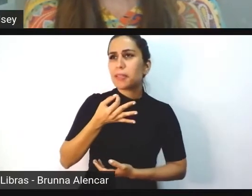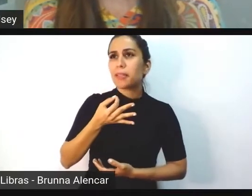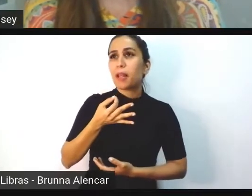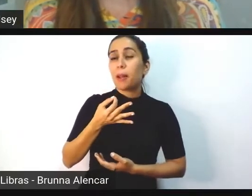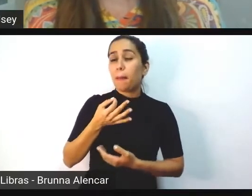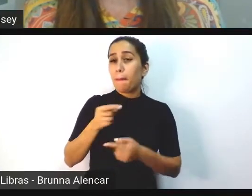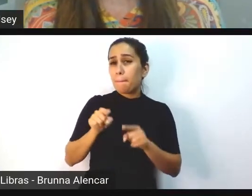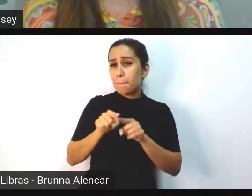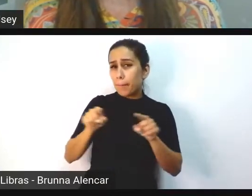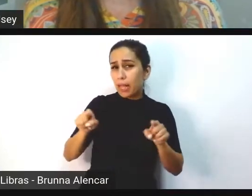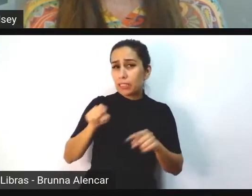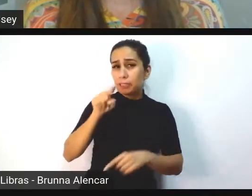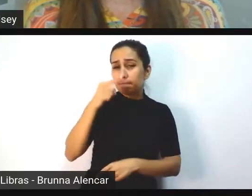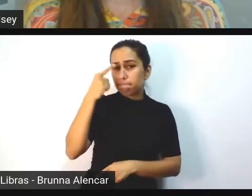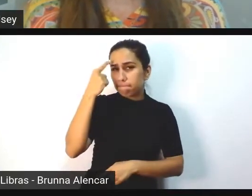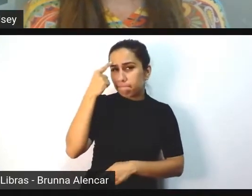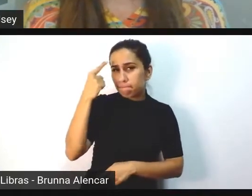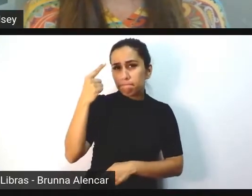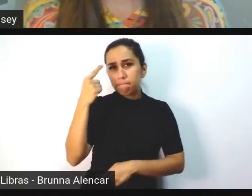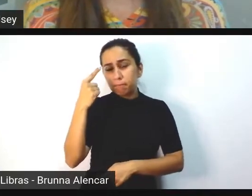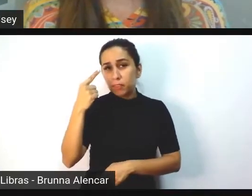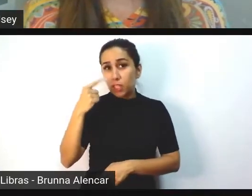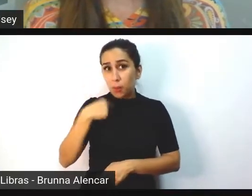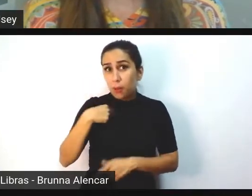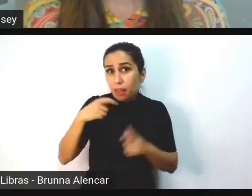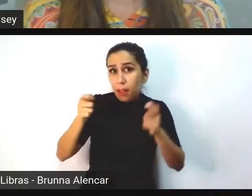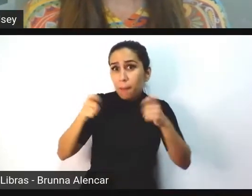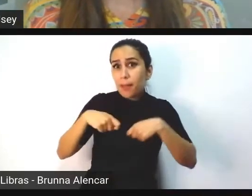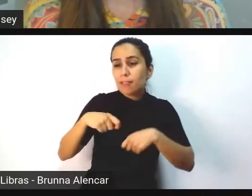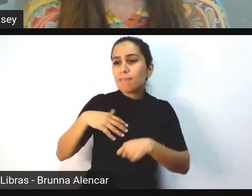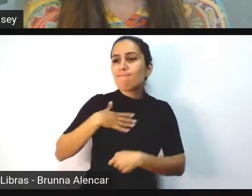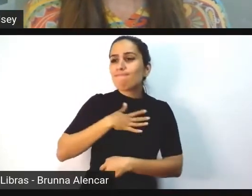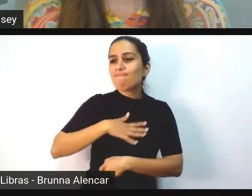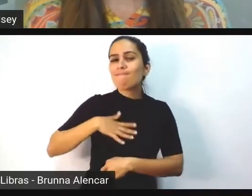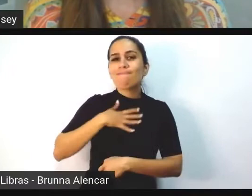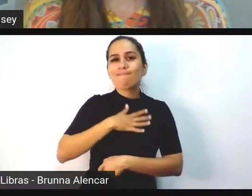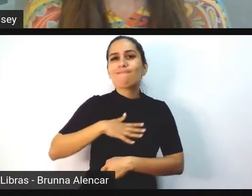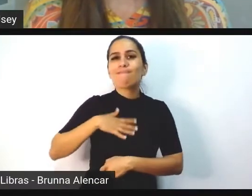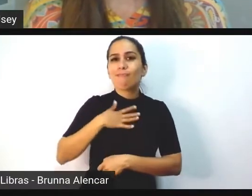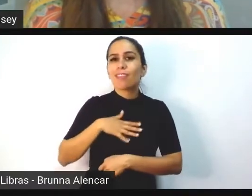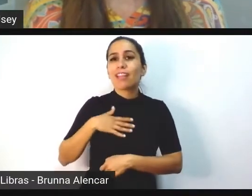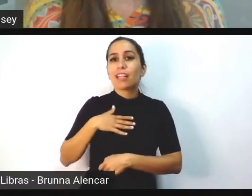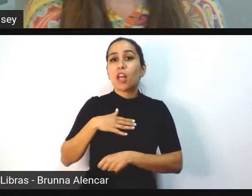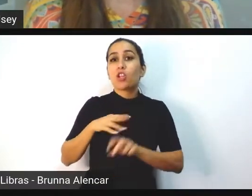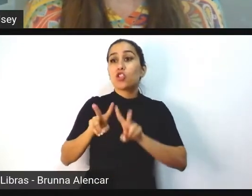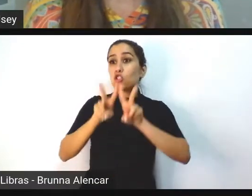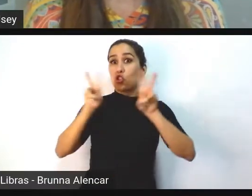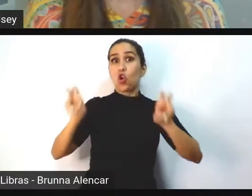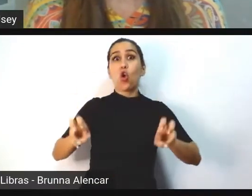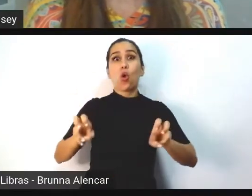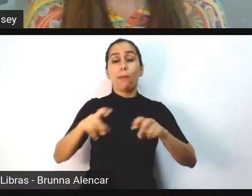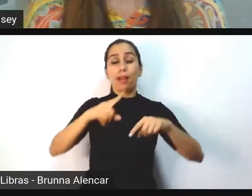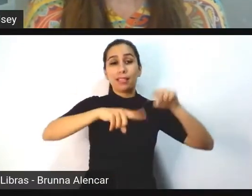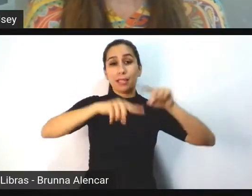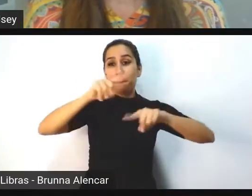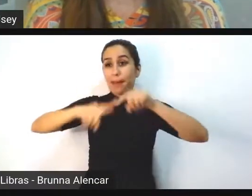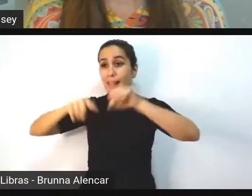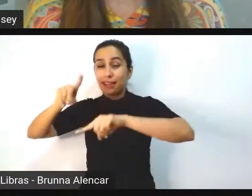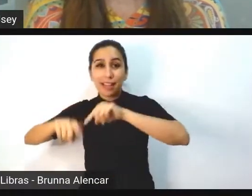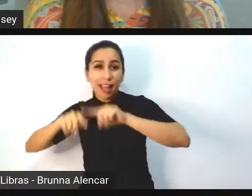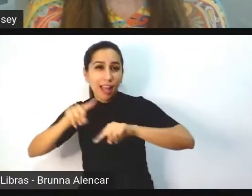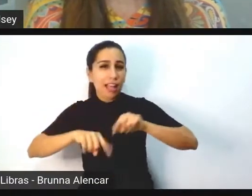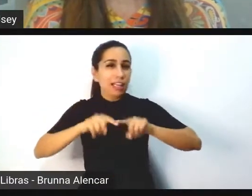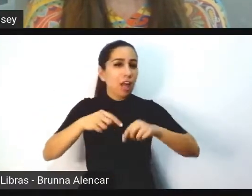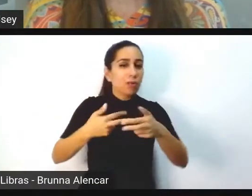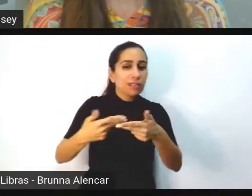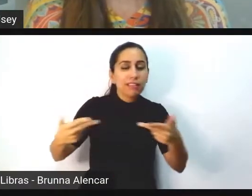um comentário, mas, assim, se você achar mais didático, eu queria concluir sobre esses